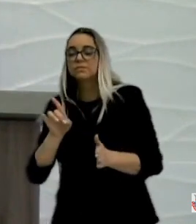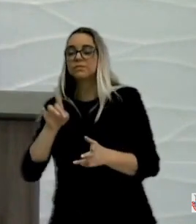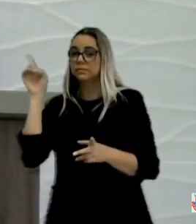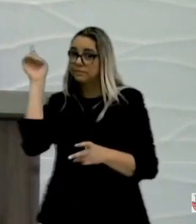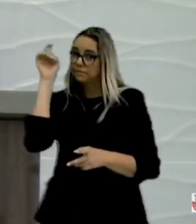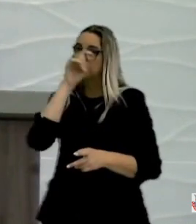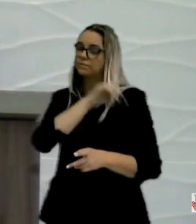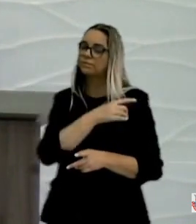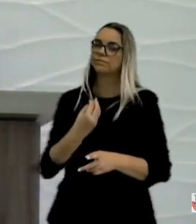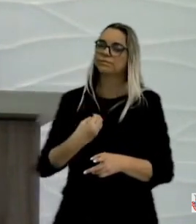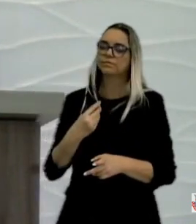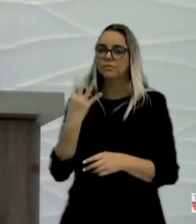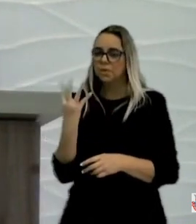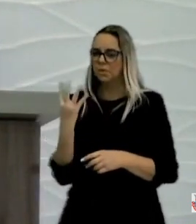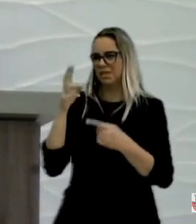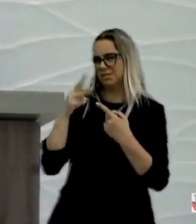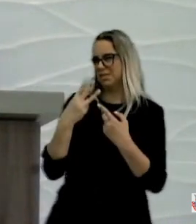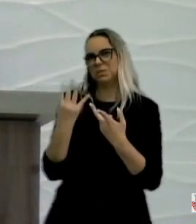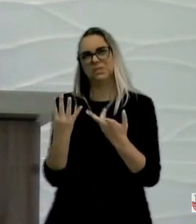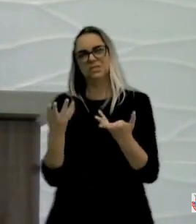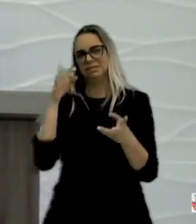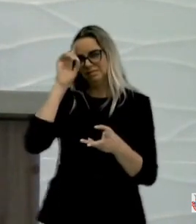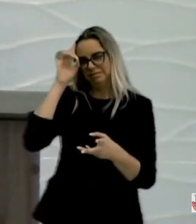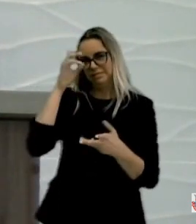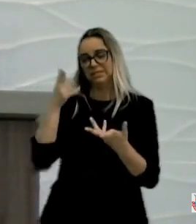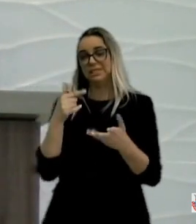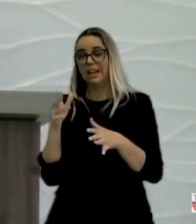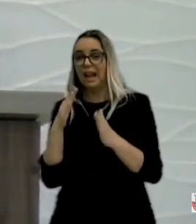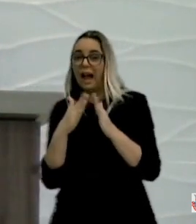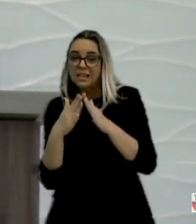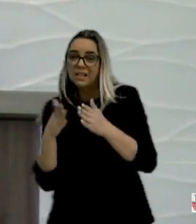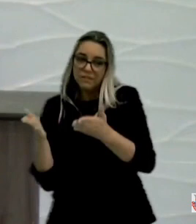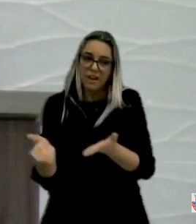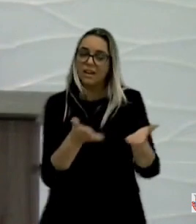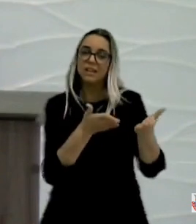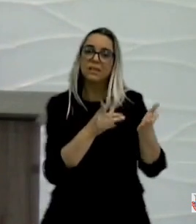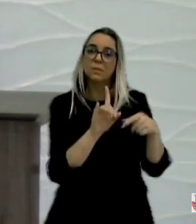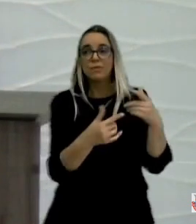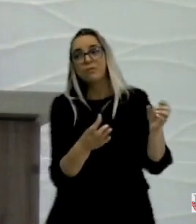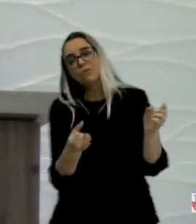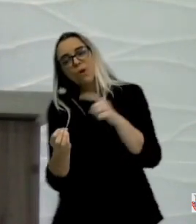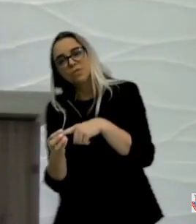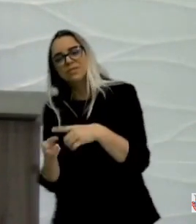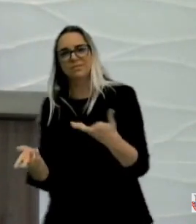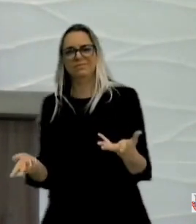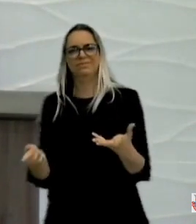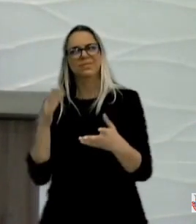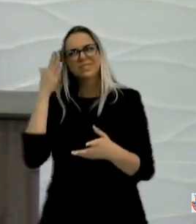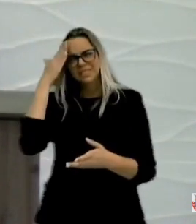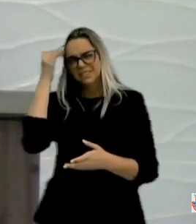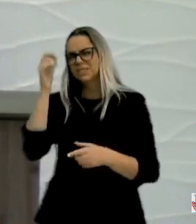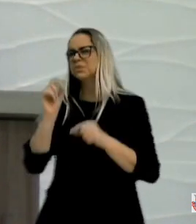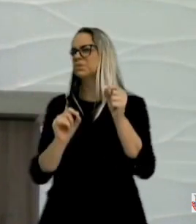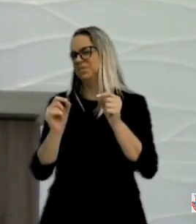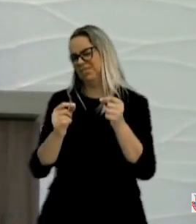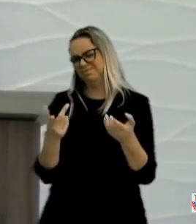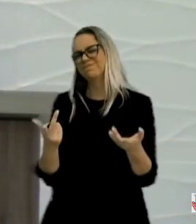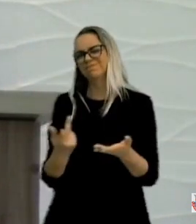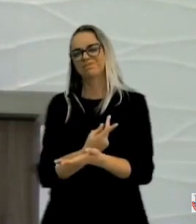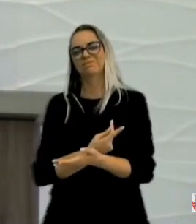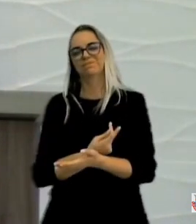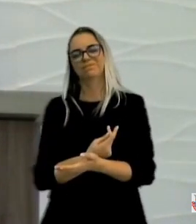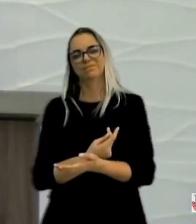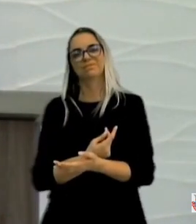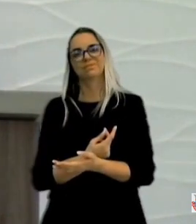aí fica 3, 4 dias, tira da crise, bota para casa, infelizmente, a gente sabe o que vai acontecer com ele. É uma